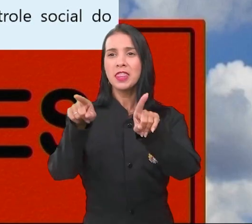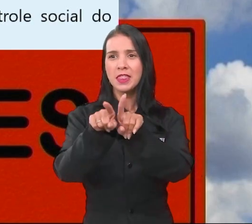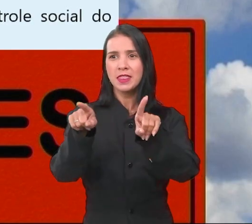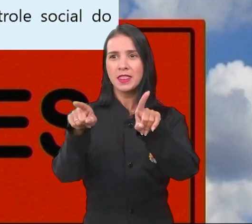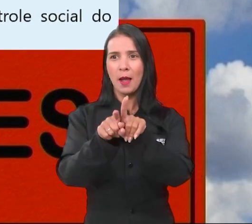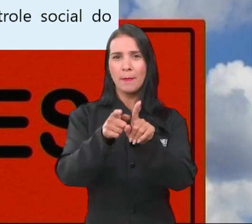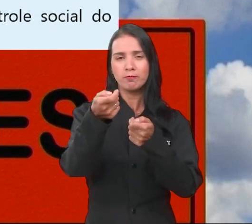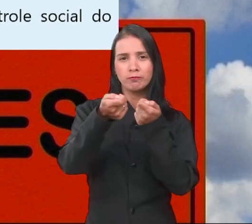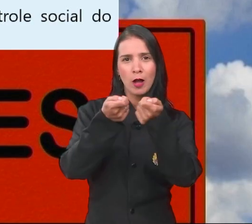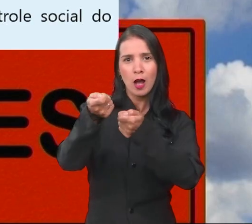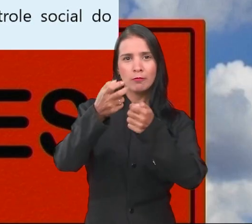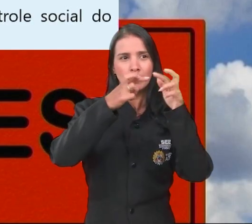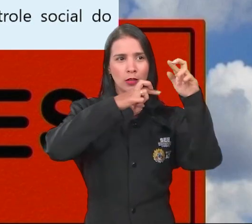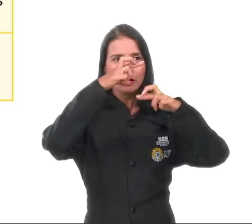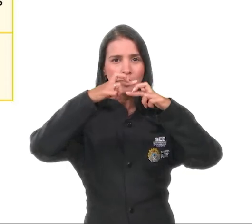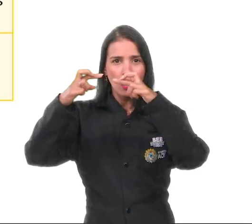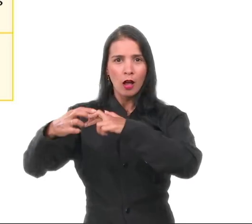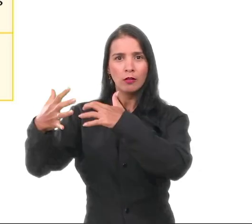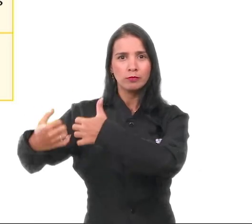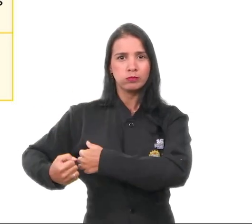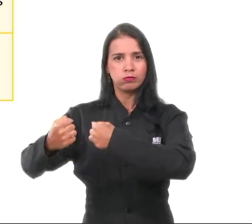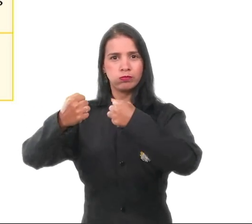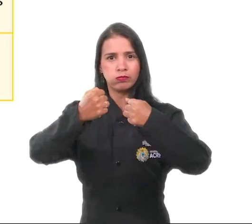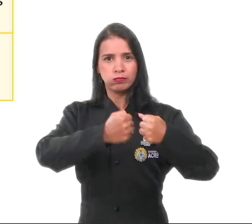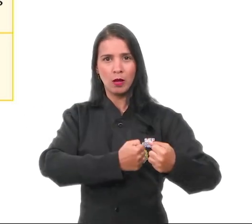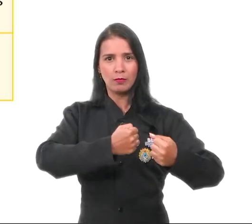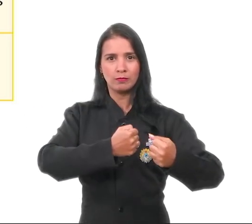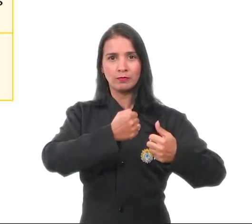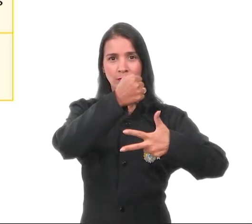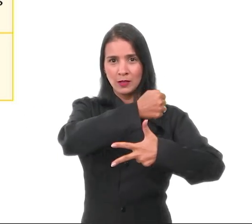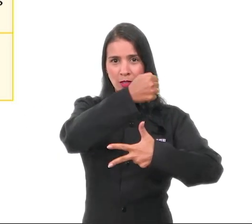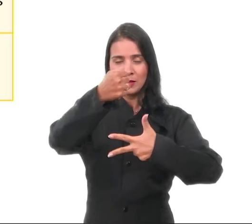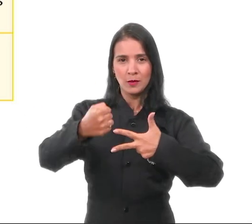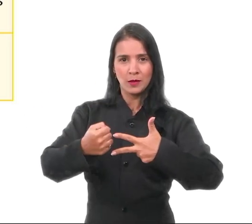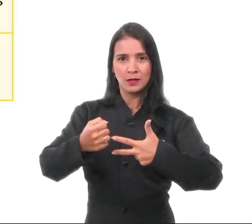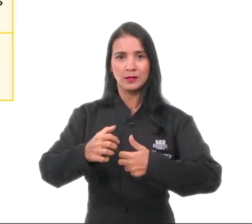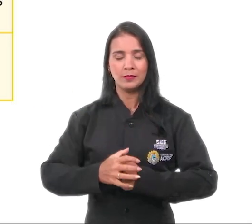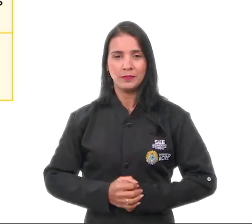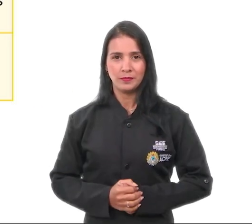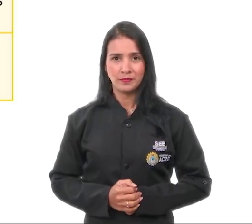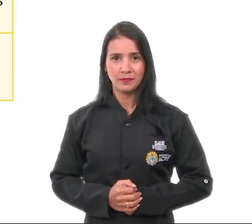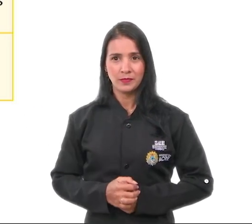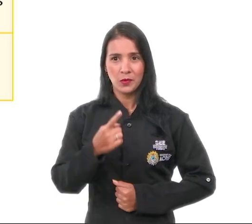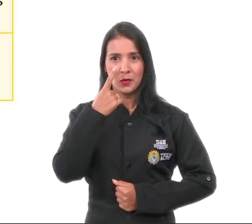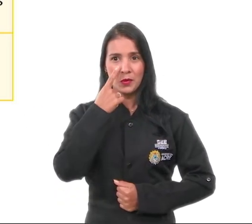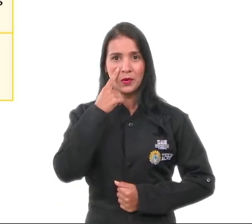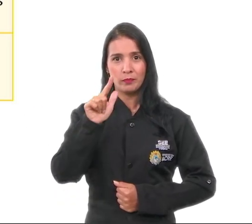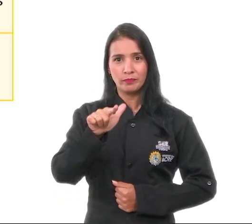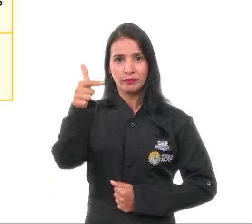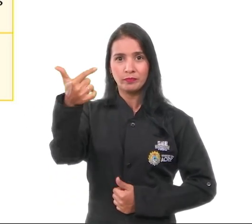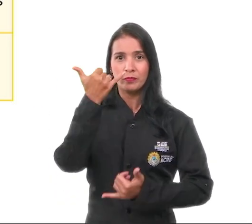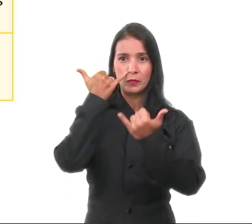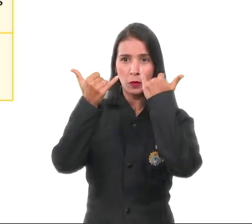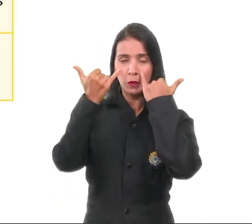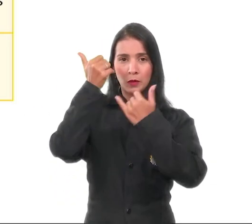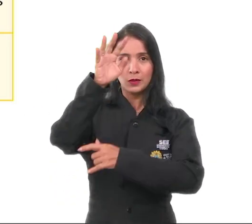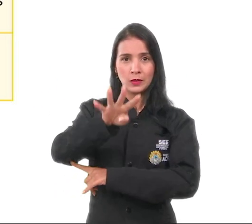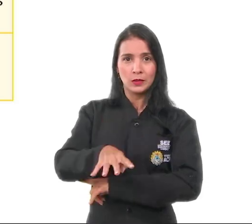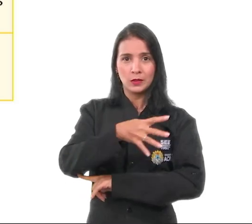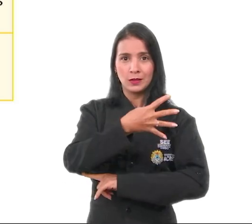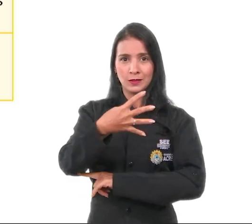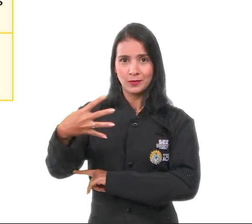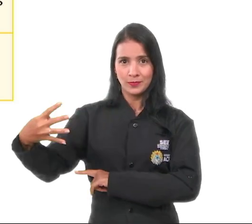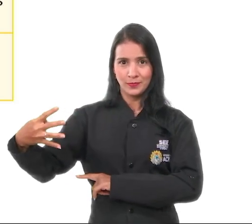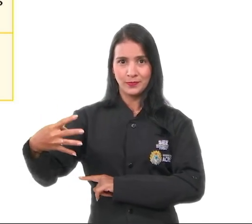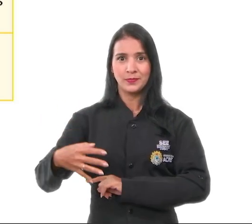controle social do poder. Vamos avançar para mais algumas informações. Agora você visualiza um